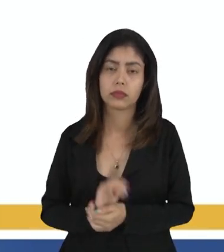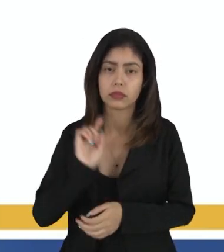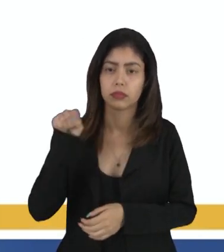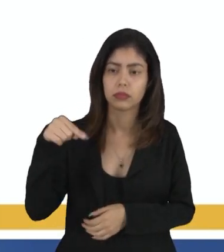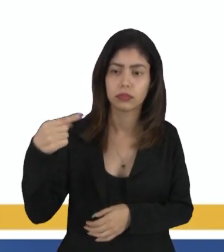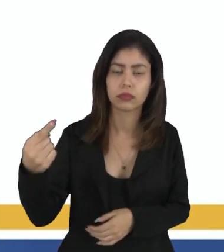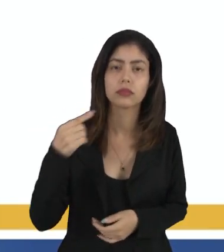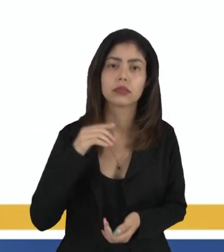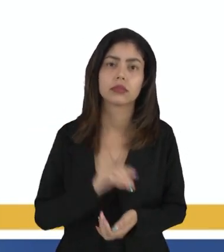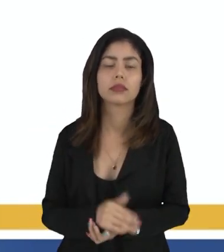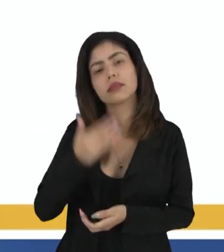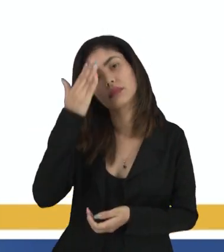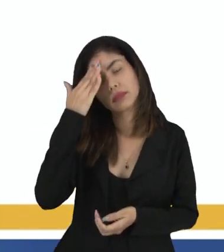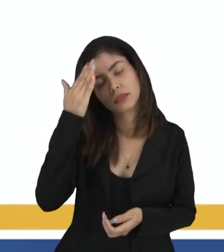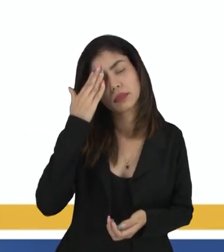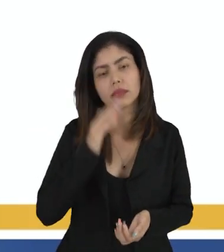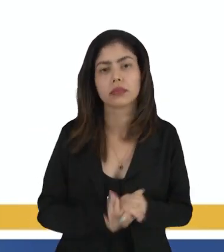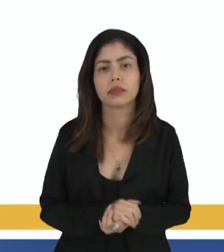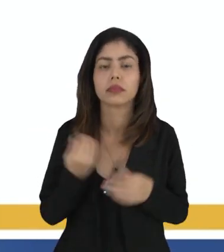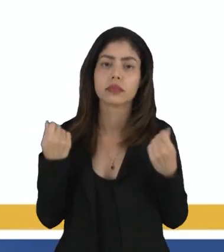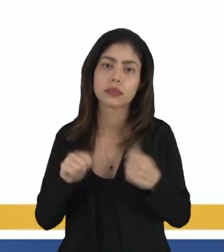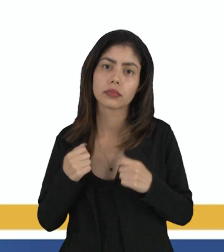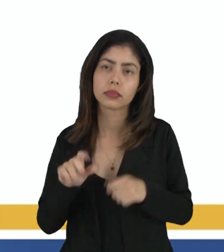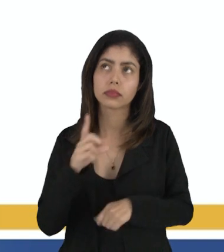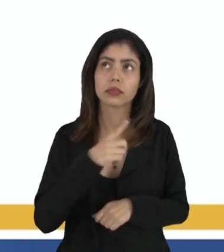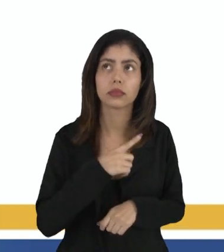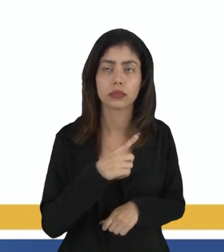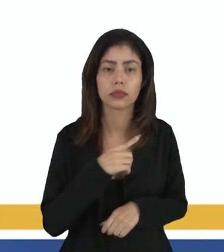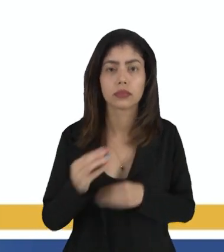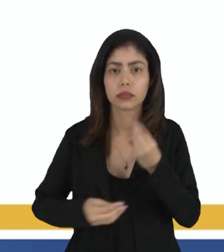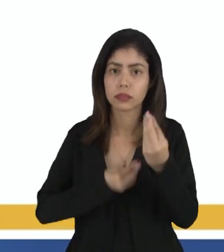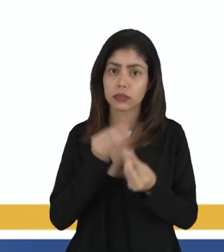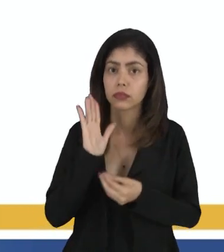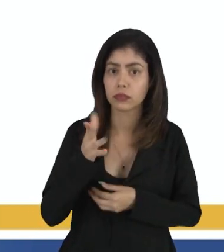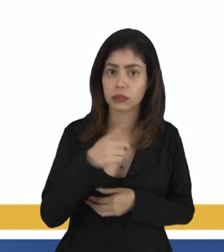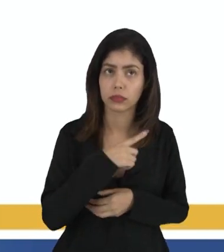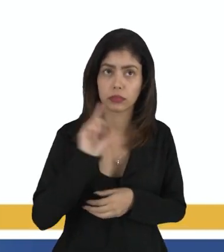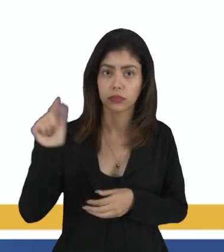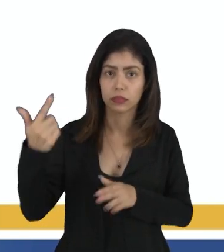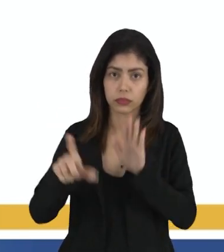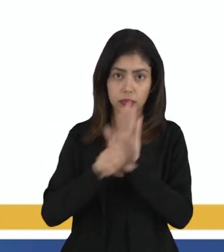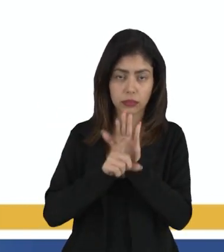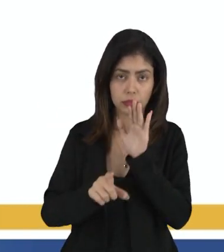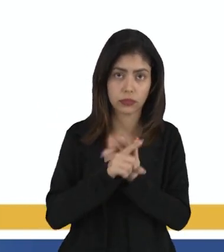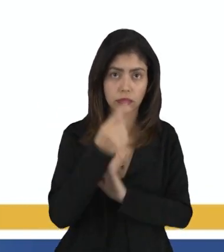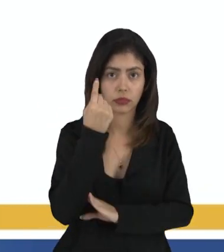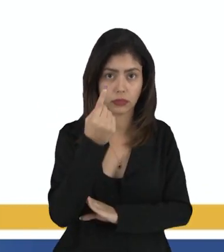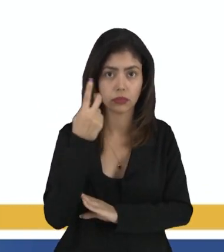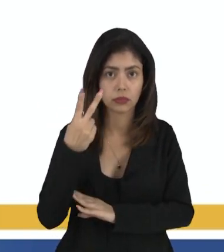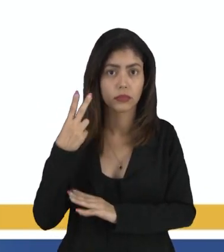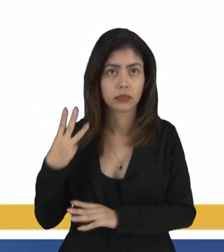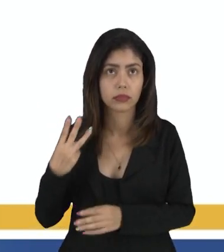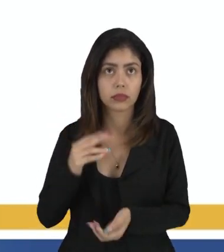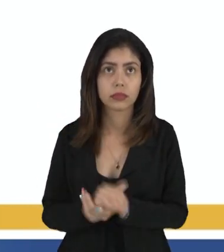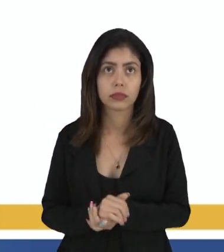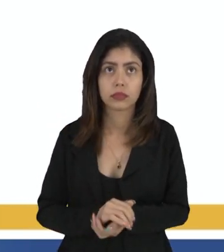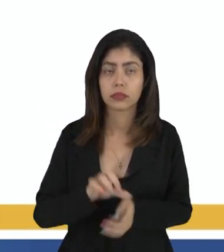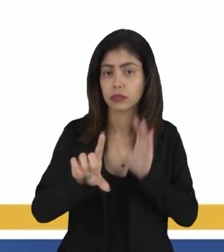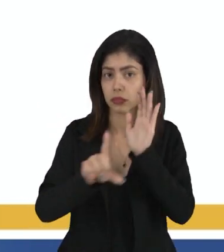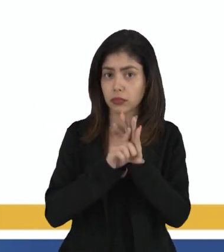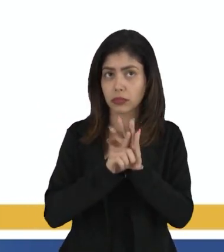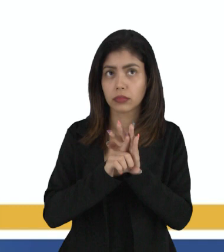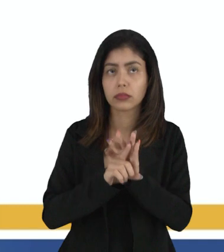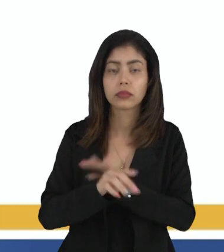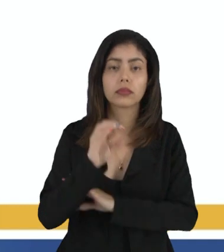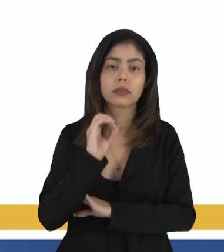das outras, mas compreendeu-se que eram extremamente necessárias. Então, como já tinha as outras leis, a 1, a 2 e a 3, então chamou-se de lei